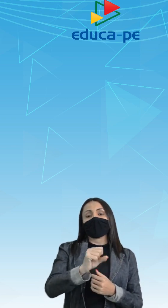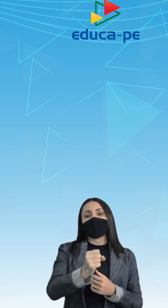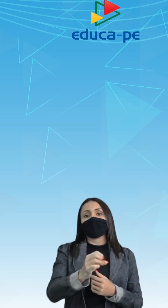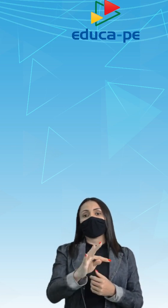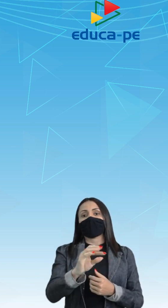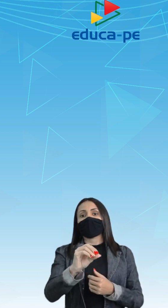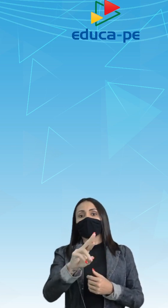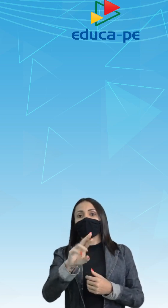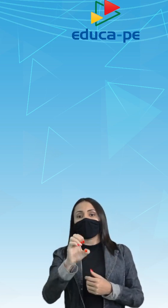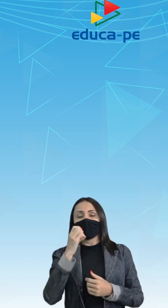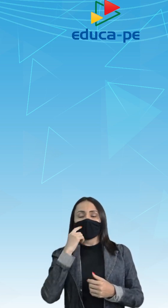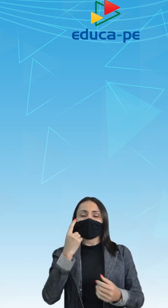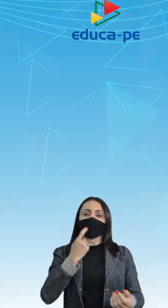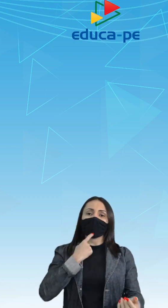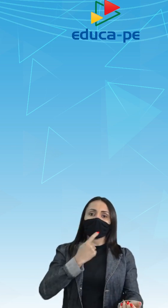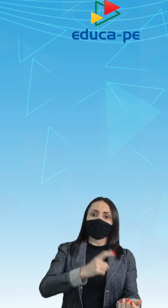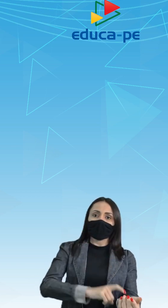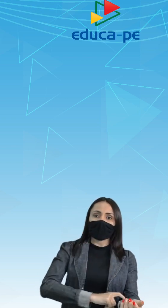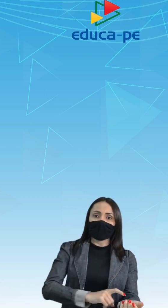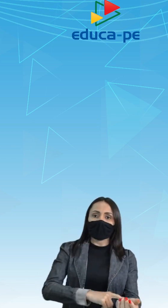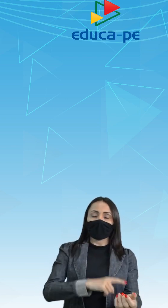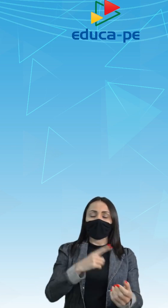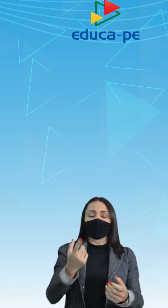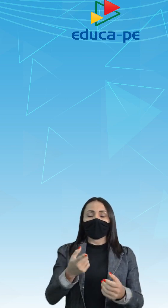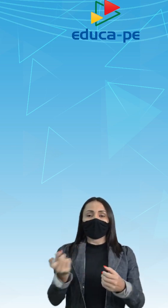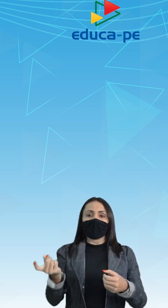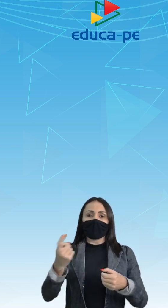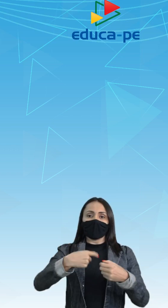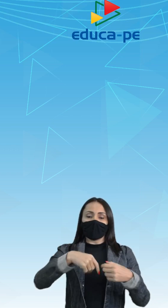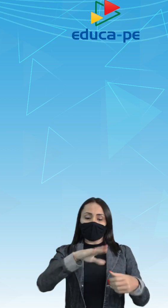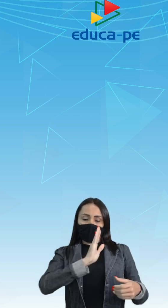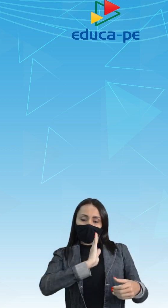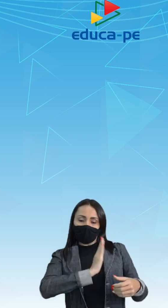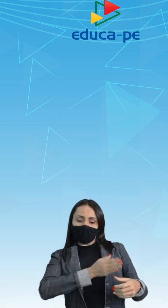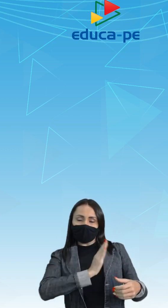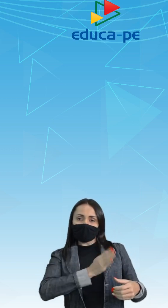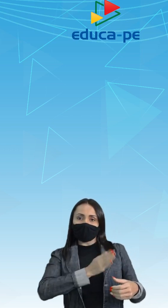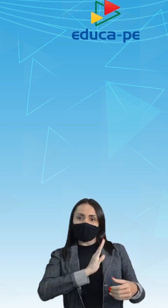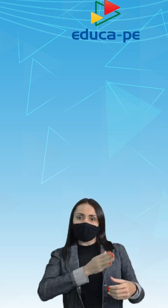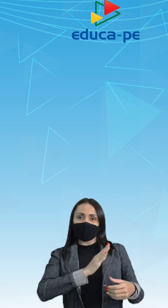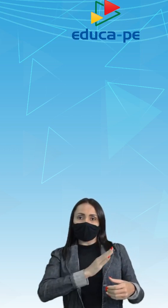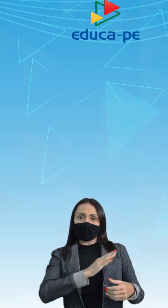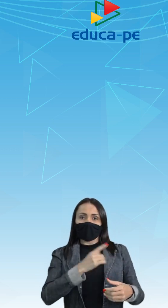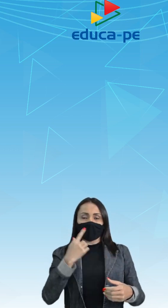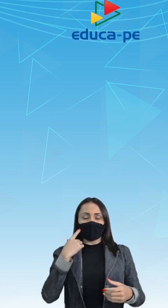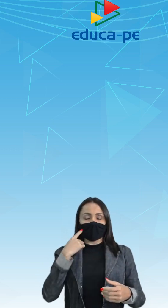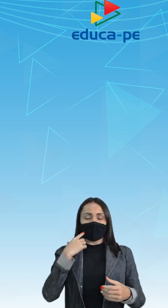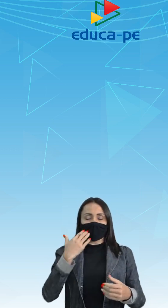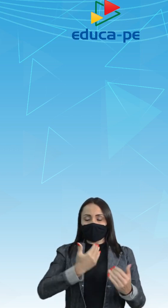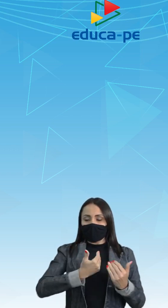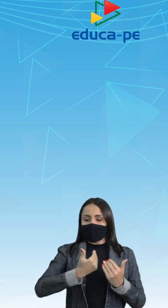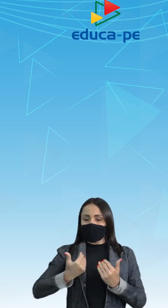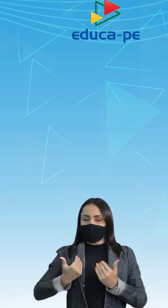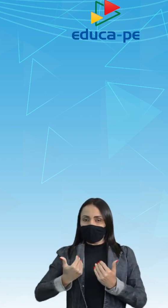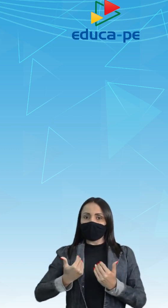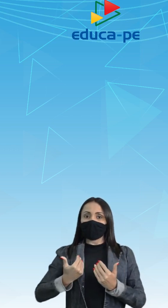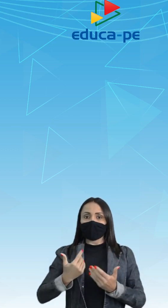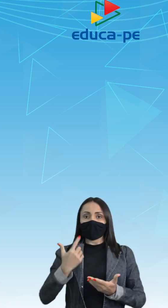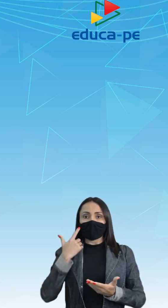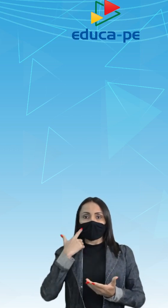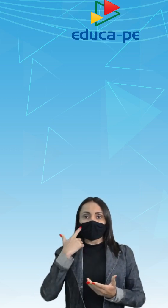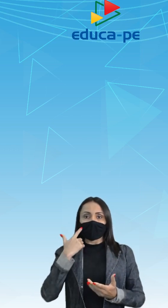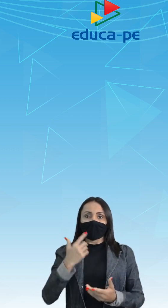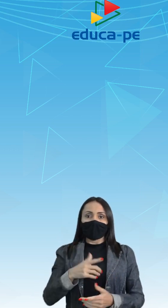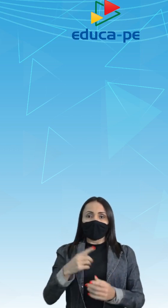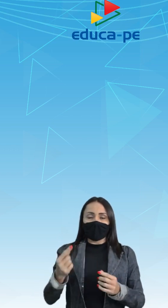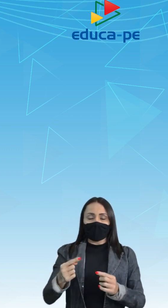o sangue, quando ele volta ao coração pelo lado direito, isso por meio